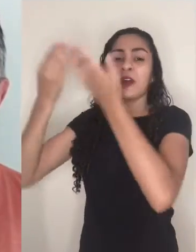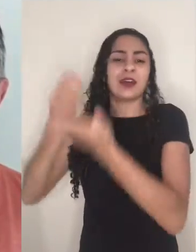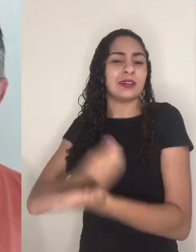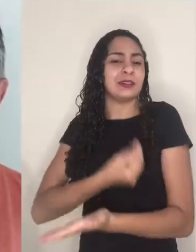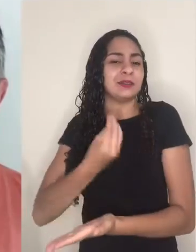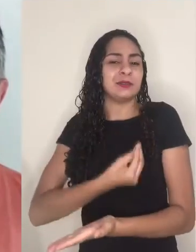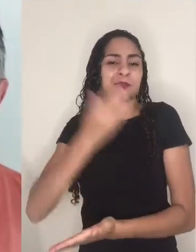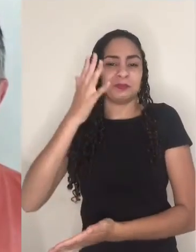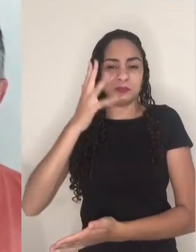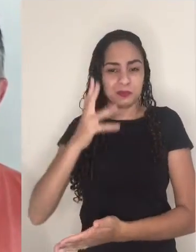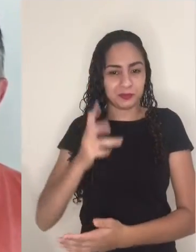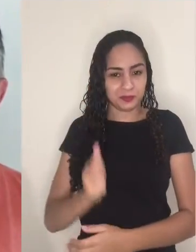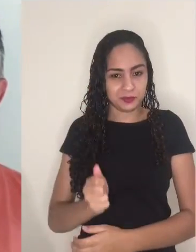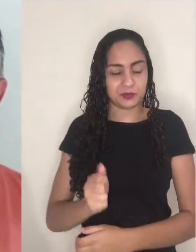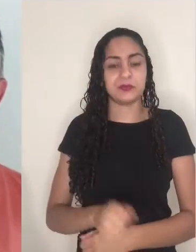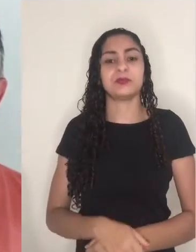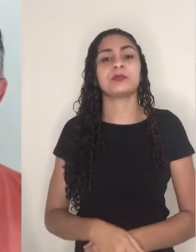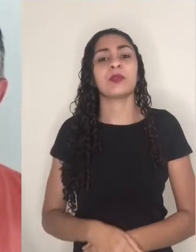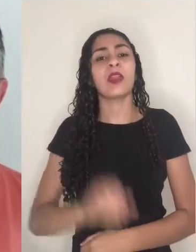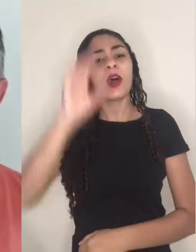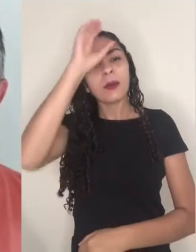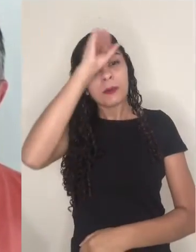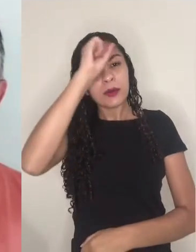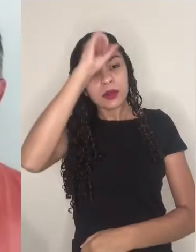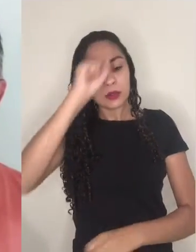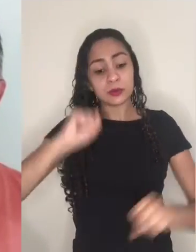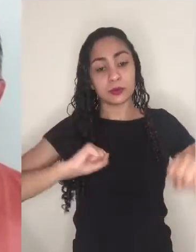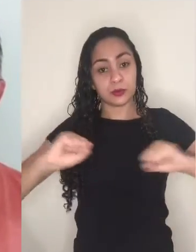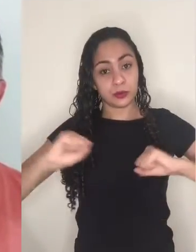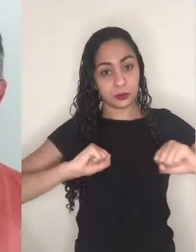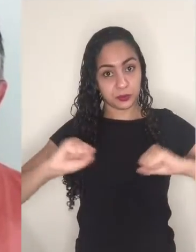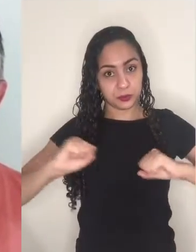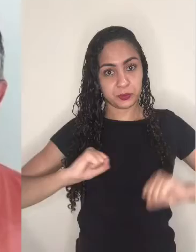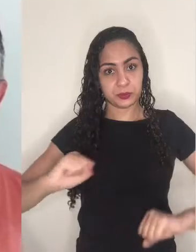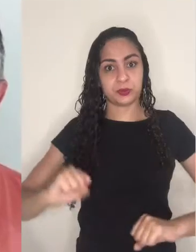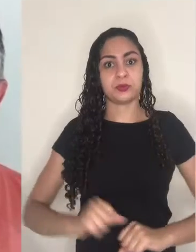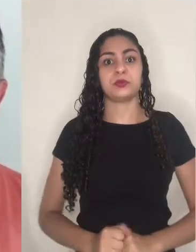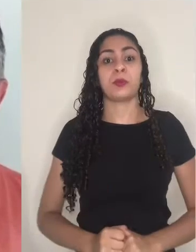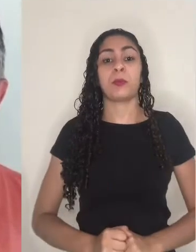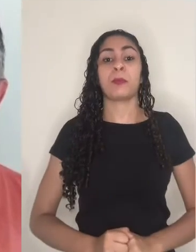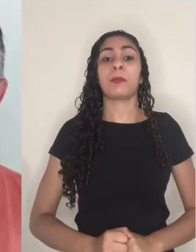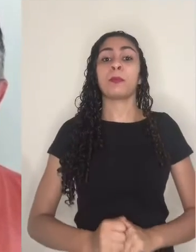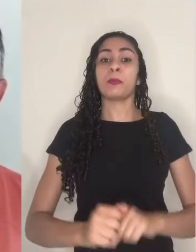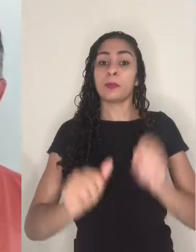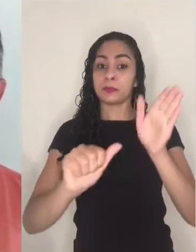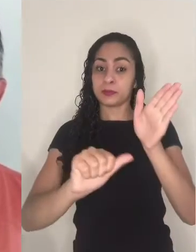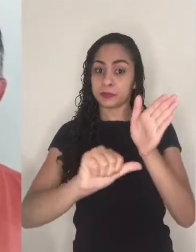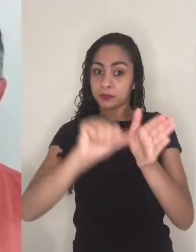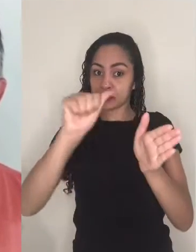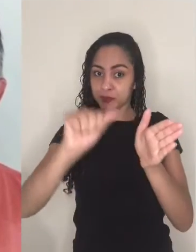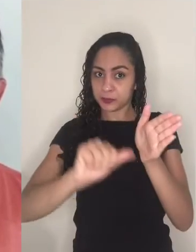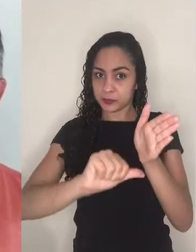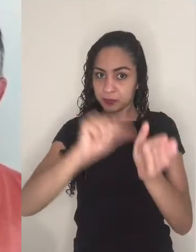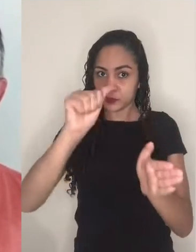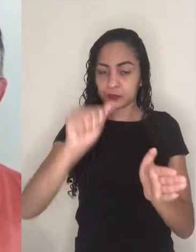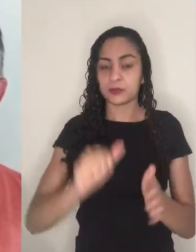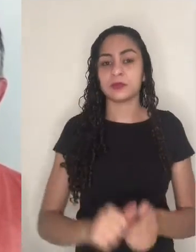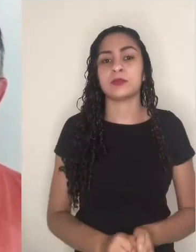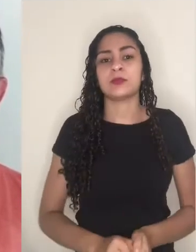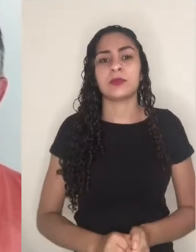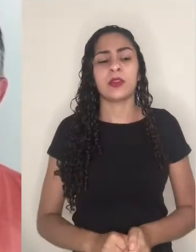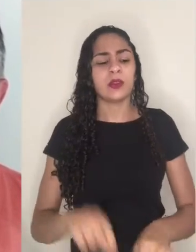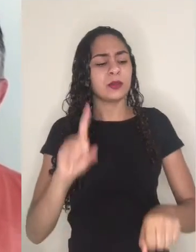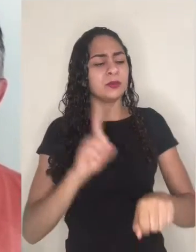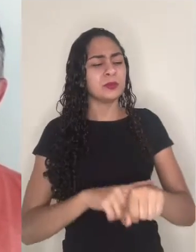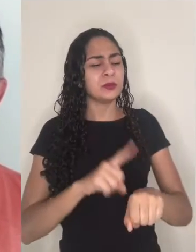vida. Aprendemos neste salmo as seguintes lições. Primeiro, em